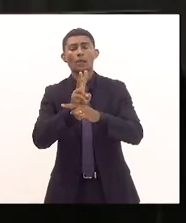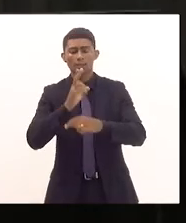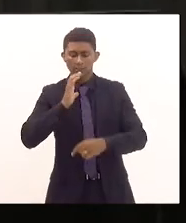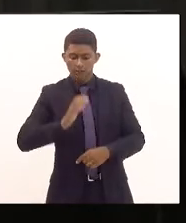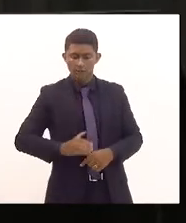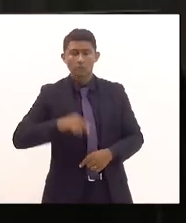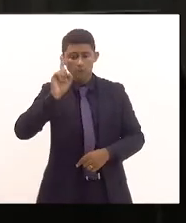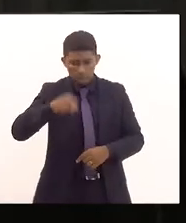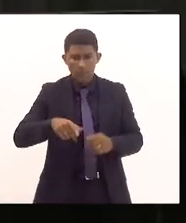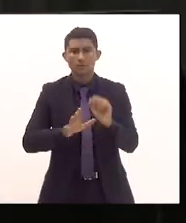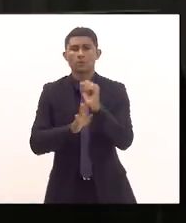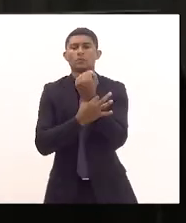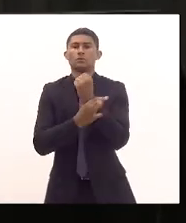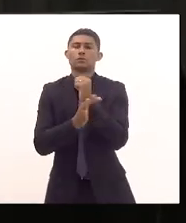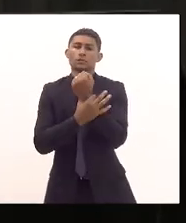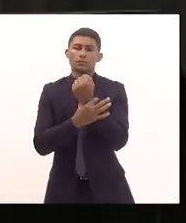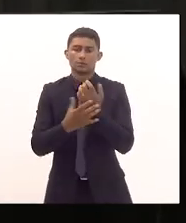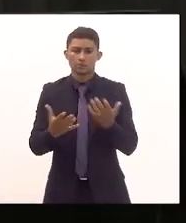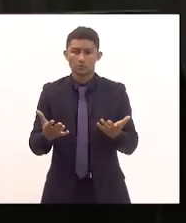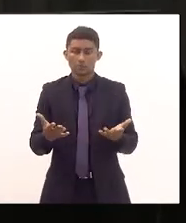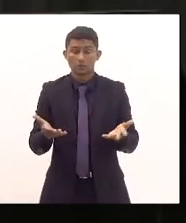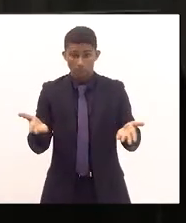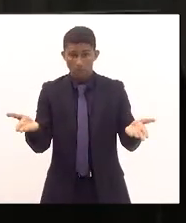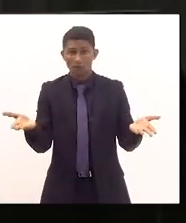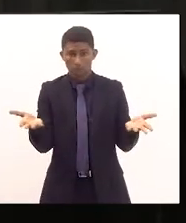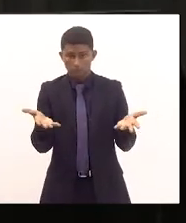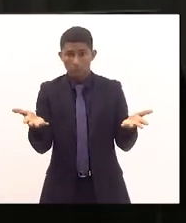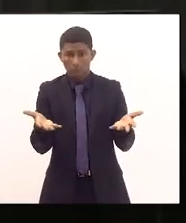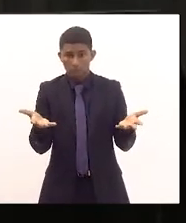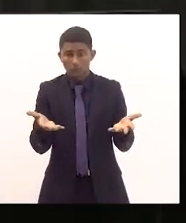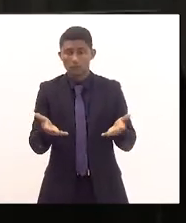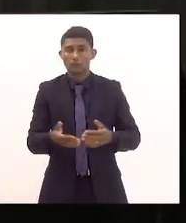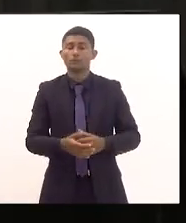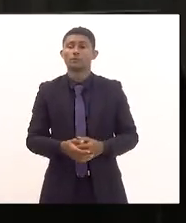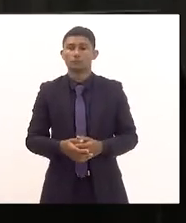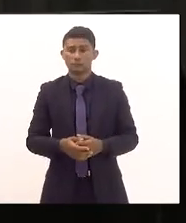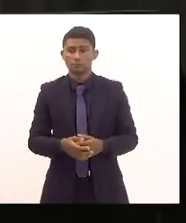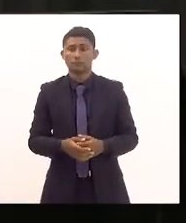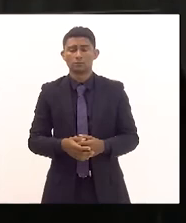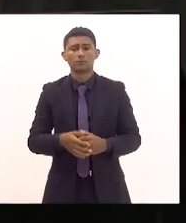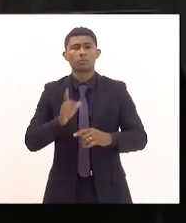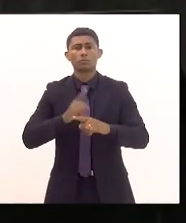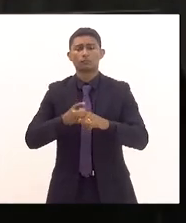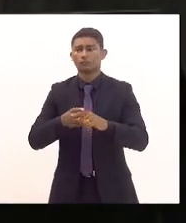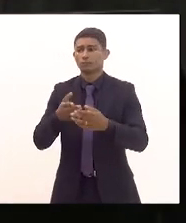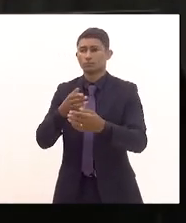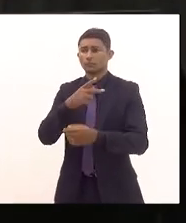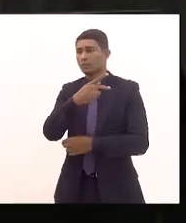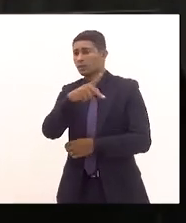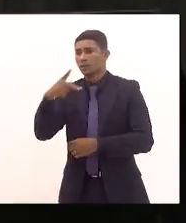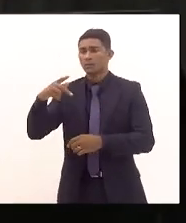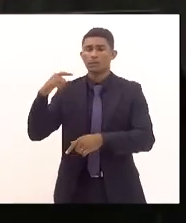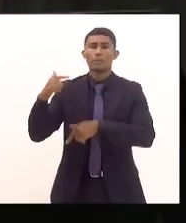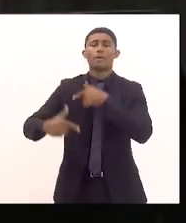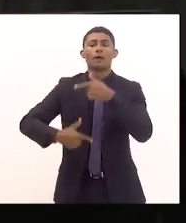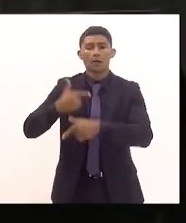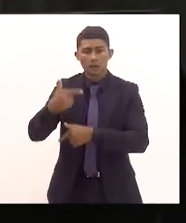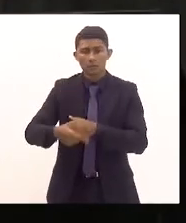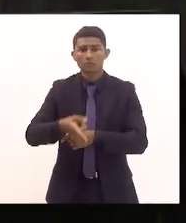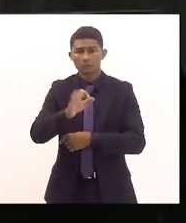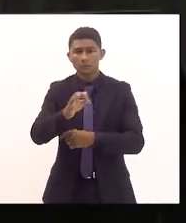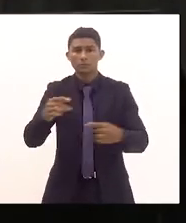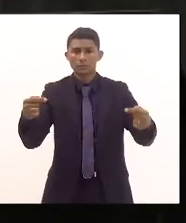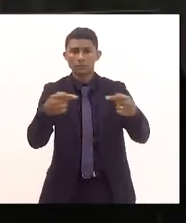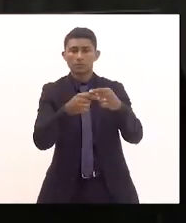pública e a sua natureza hoje a relatividade que os guardas desempenham é uma